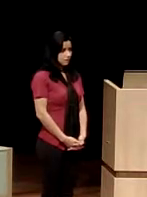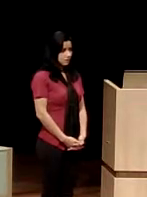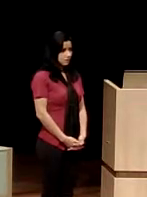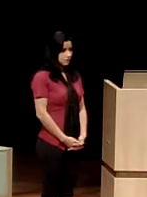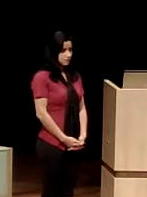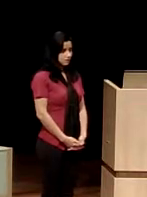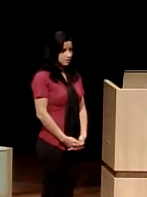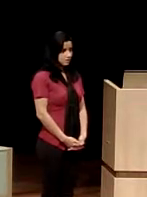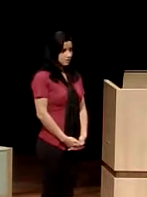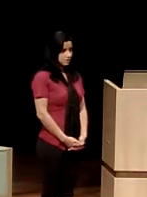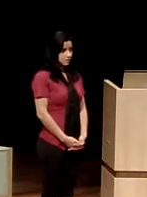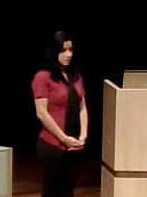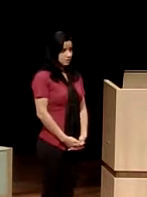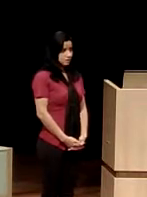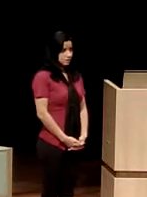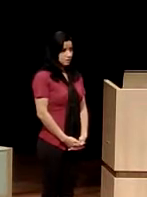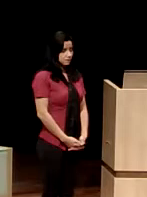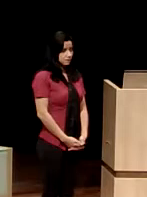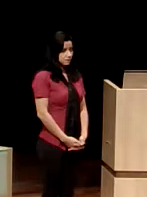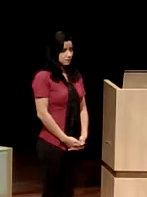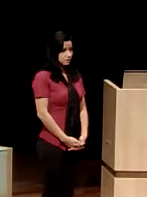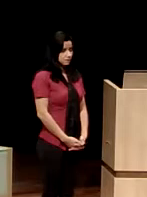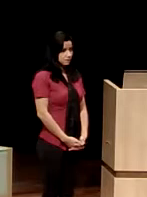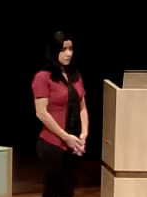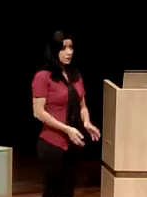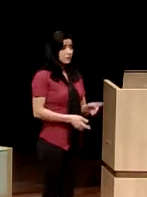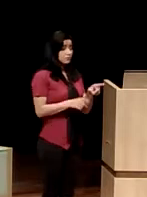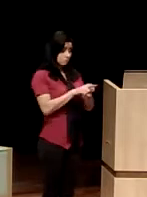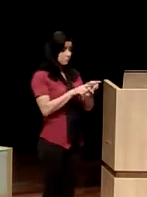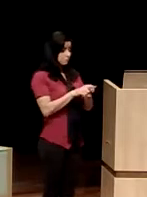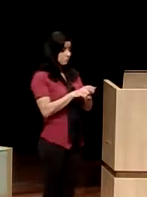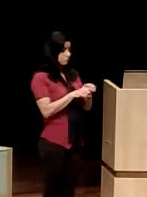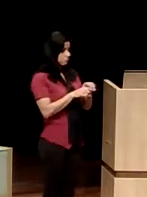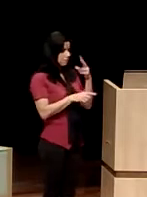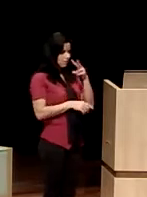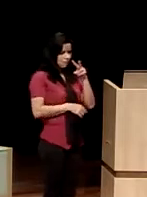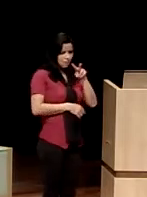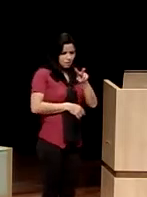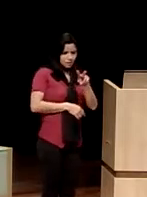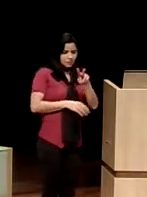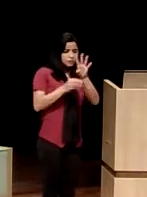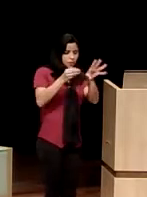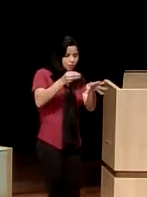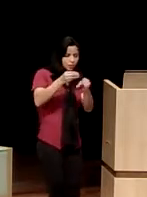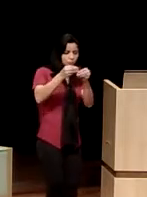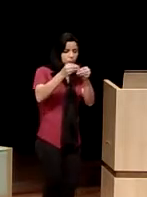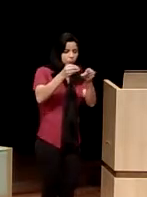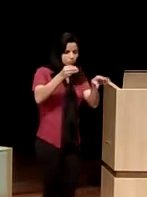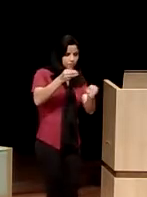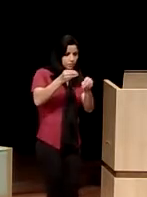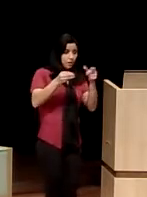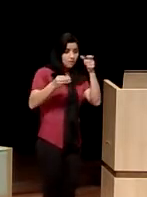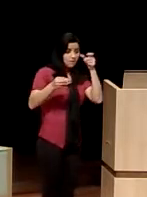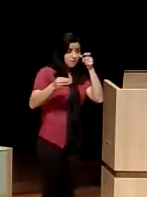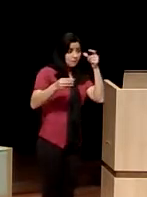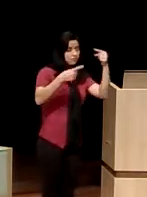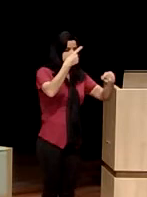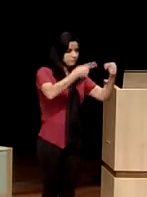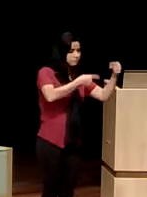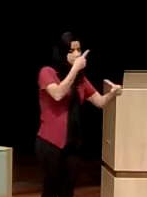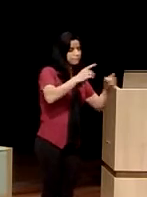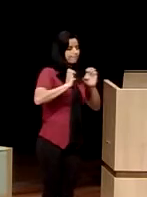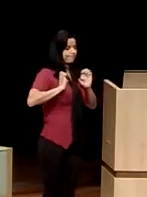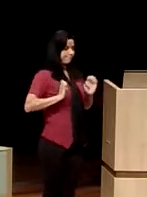social ethics and political interests. E também é visto como um anexo dos interesses políticos e também